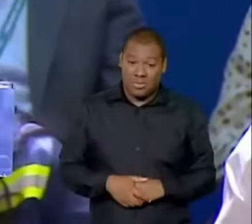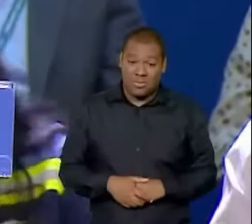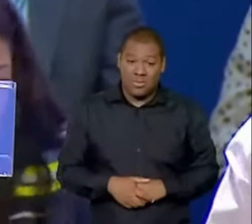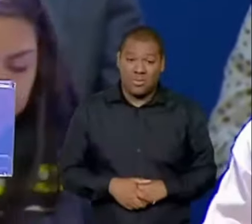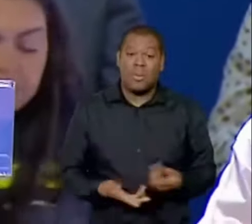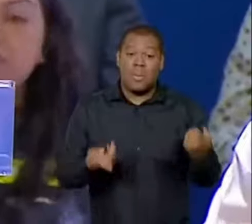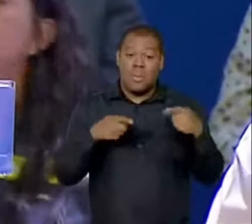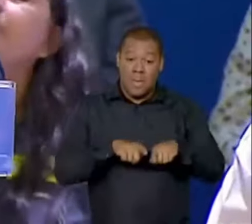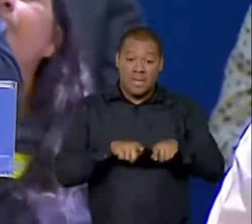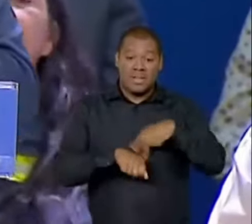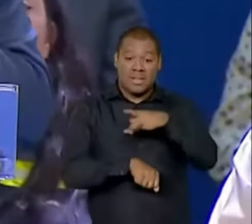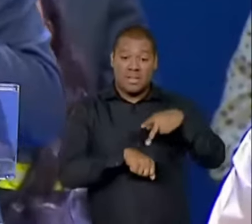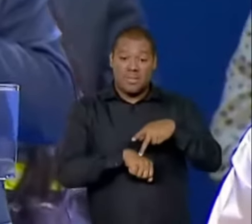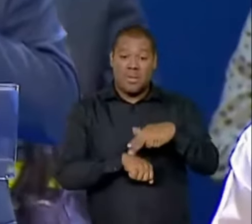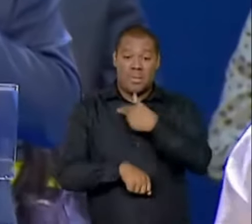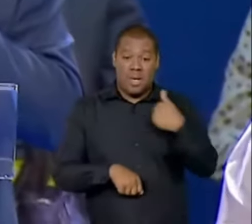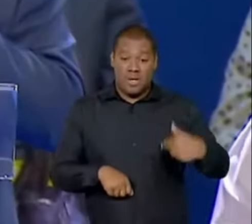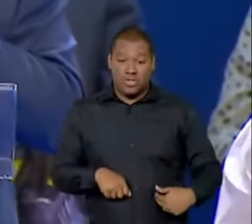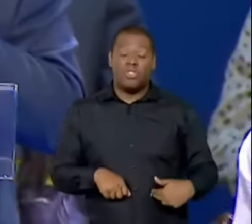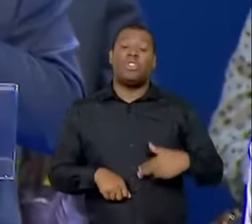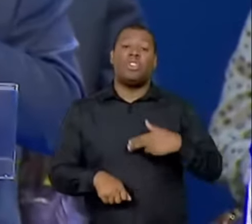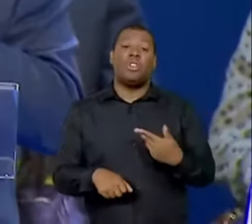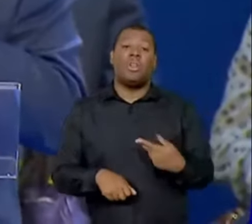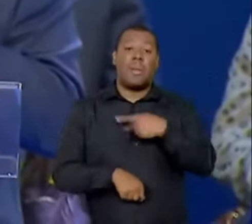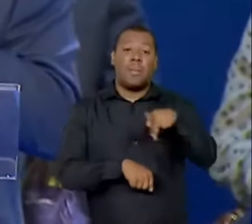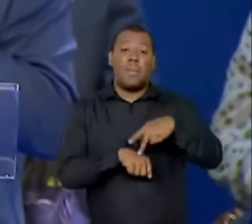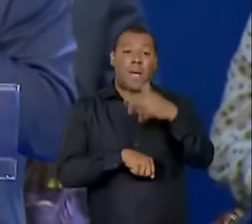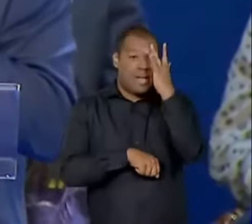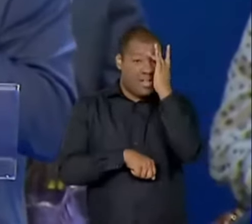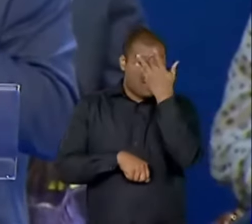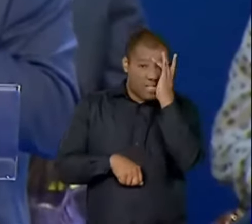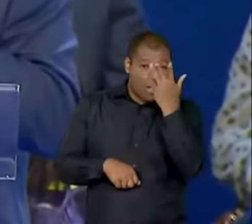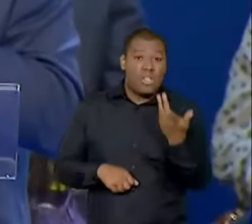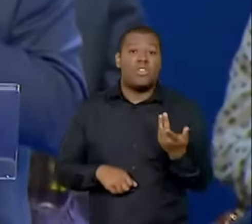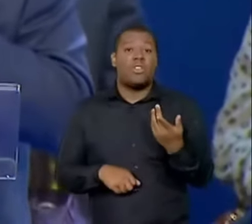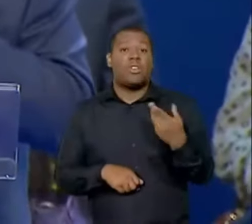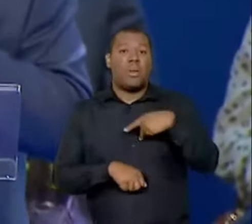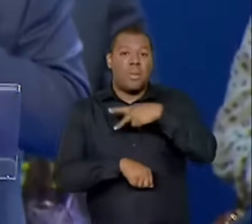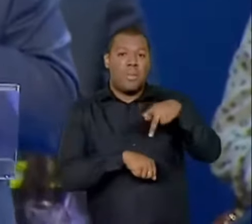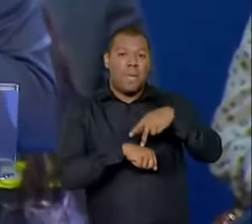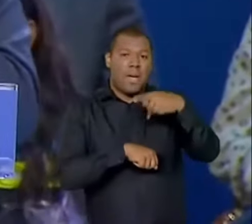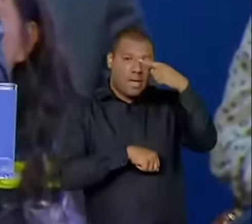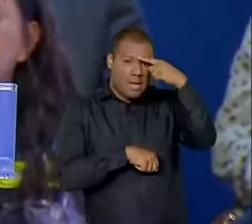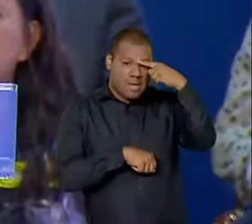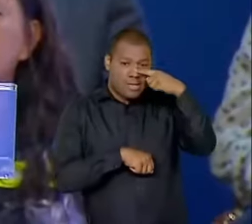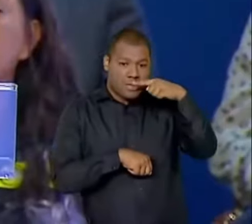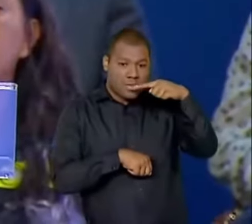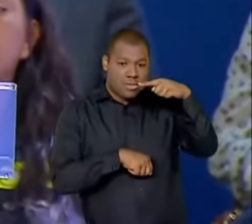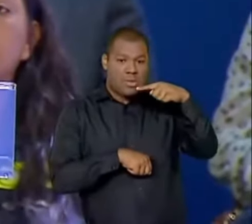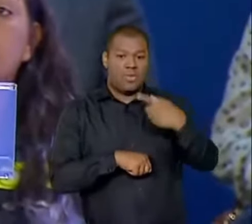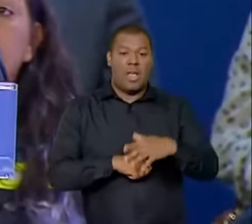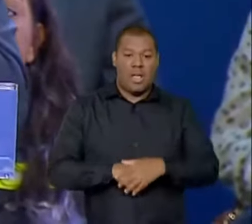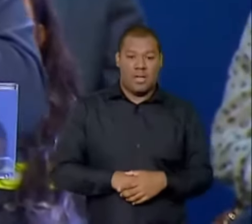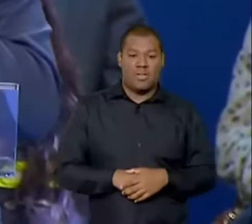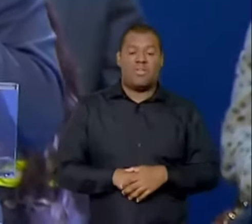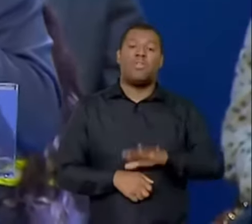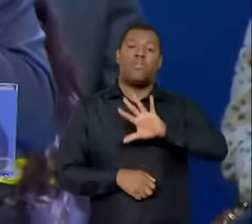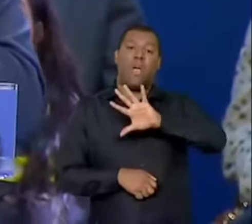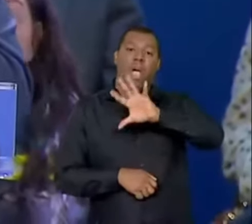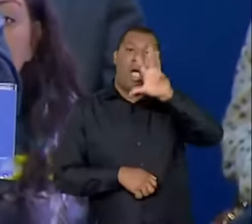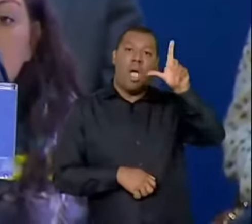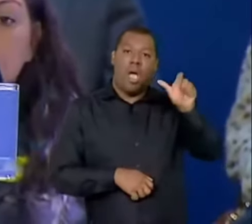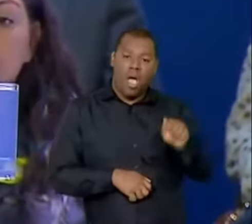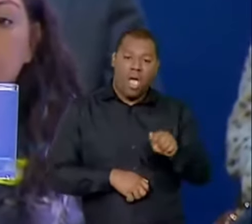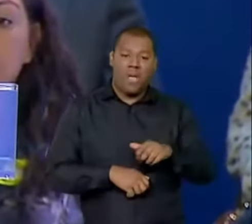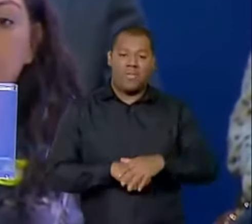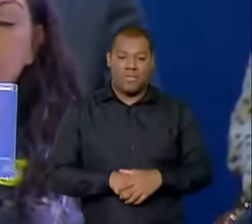a China, com a Índia, com a Indonésia, com as Filipinas, com todo o continente africano, sobretudo com os países